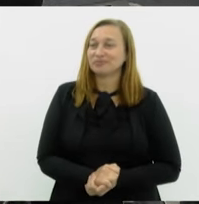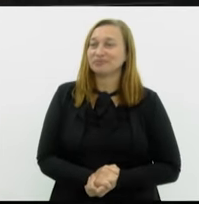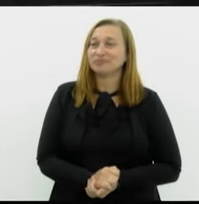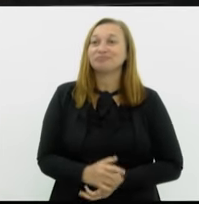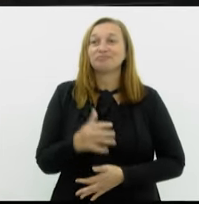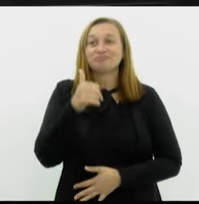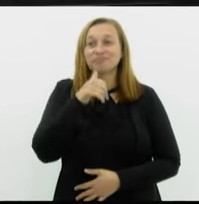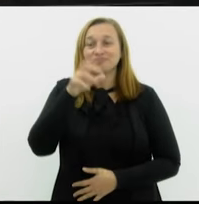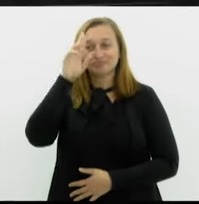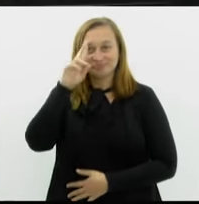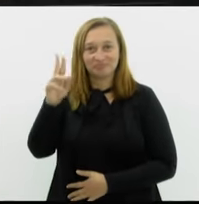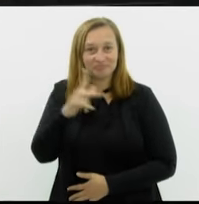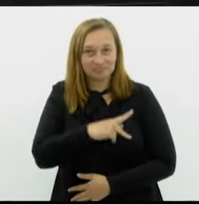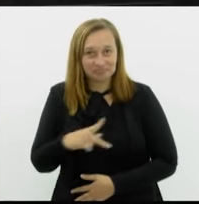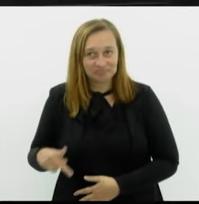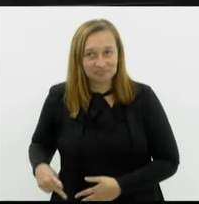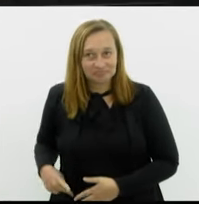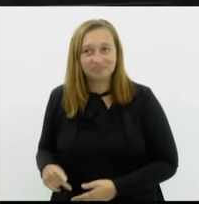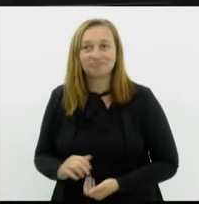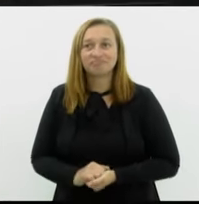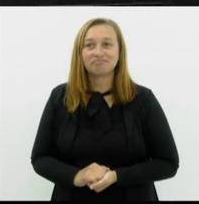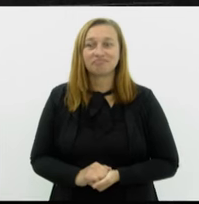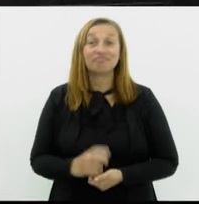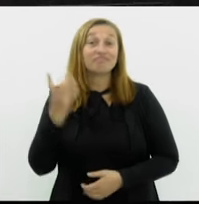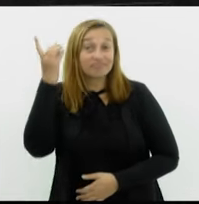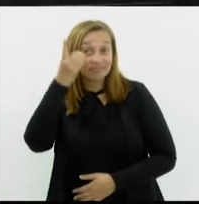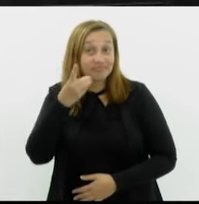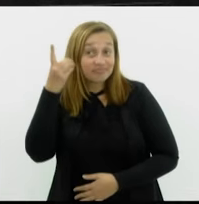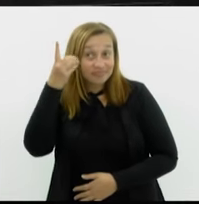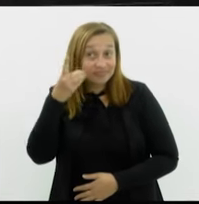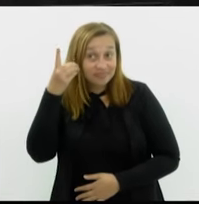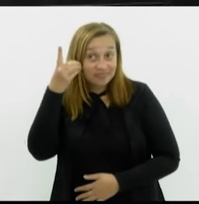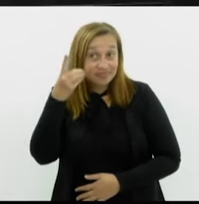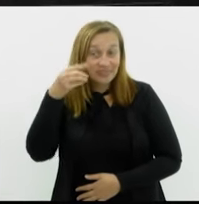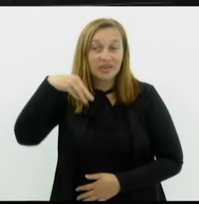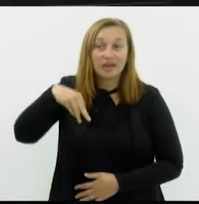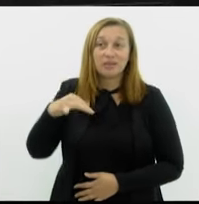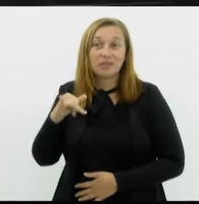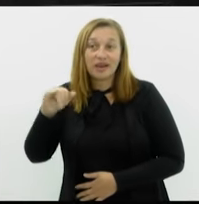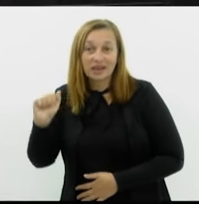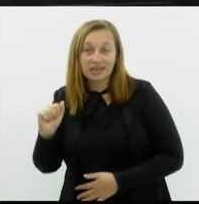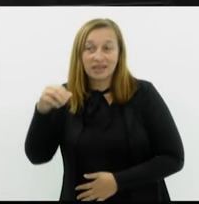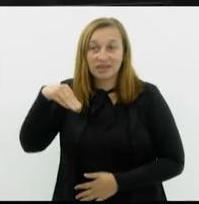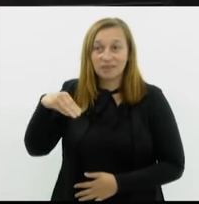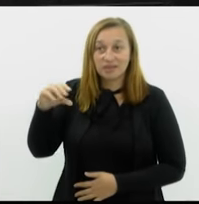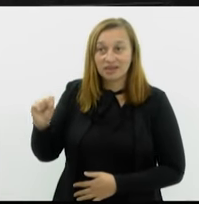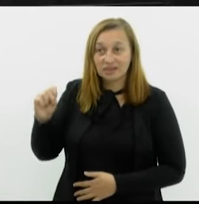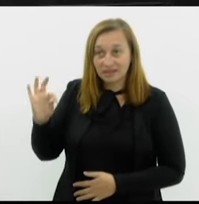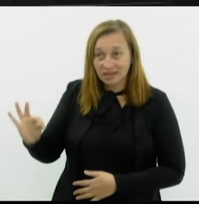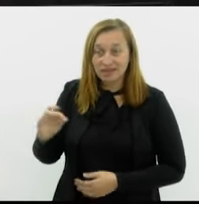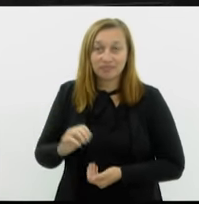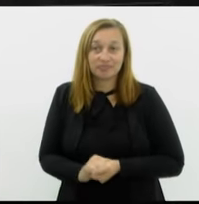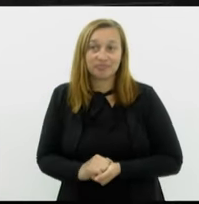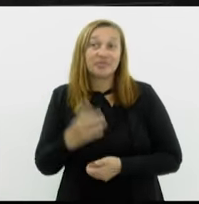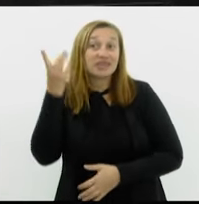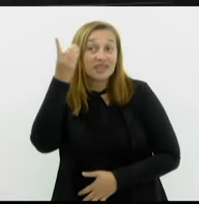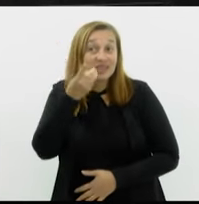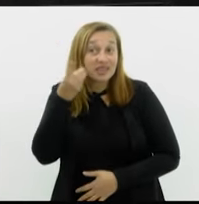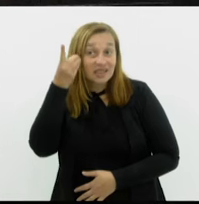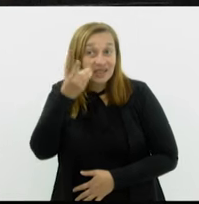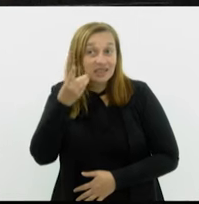Senhora presidente, senhora deputada Marina do MST, senhora